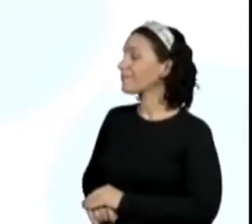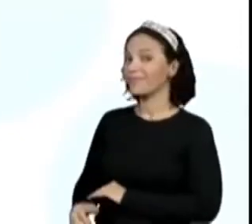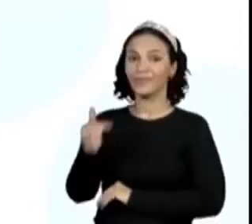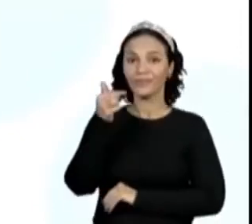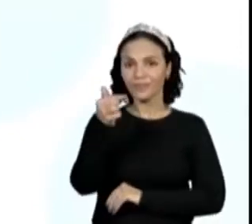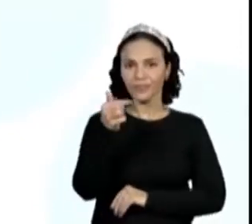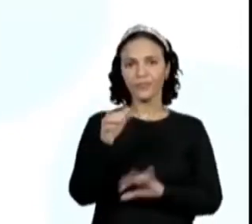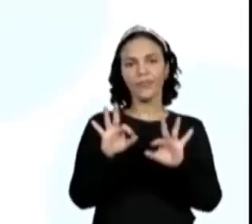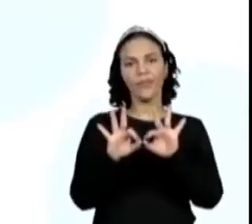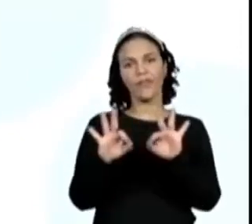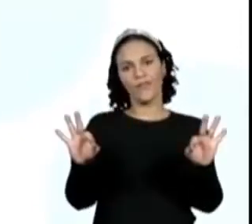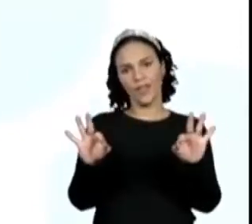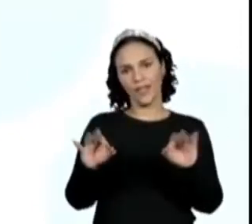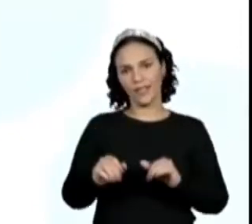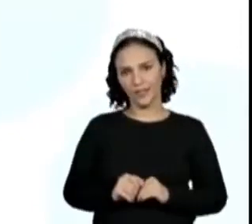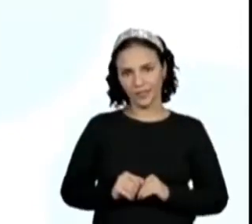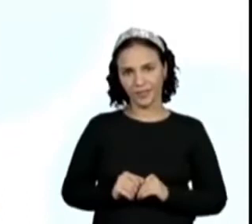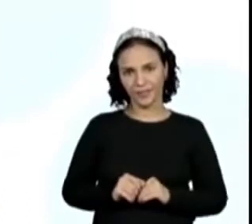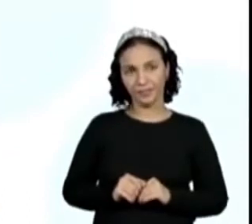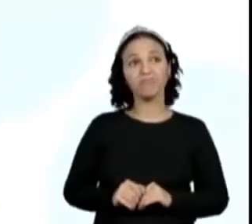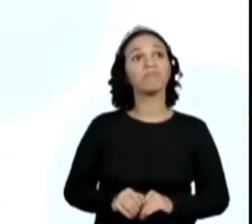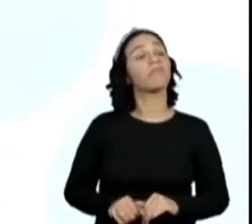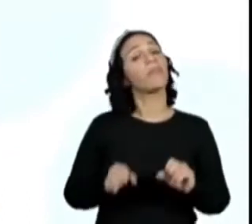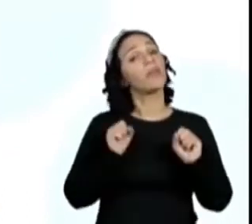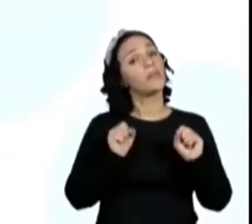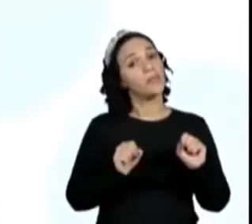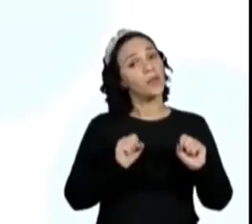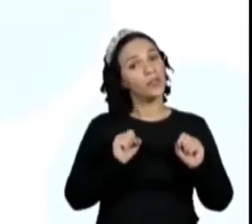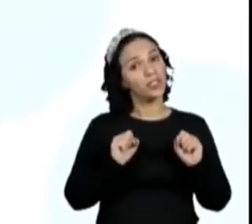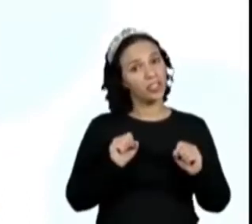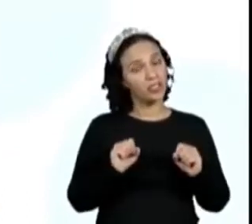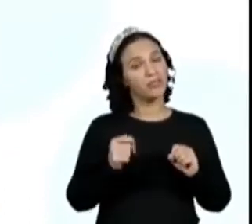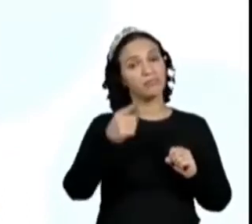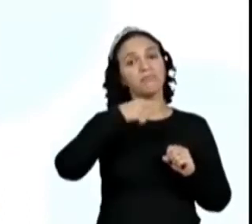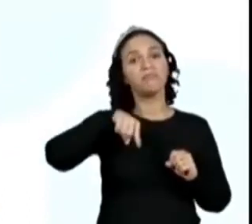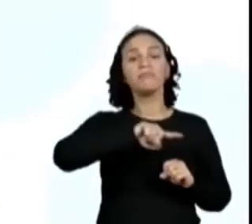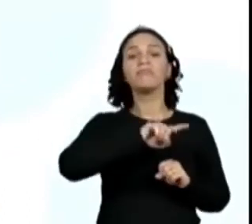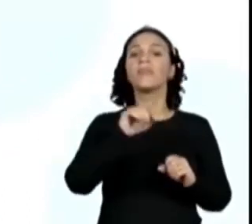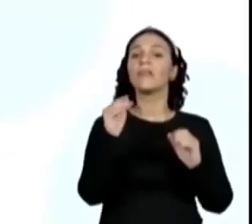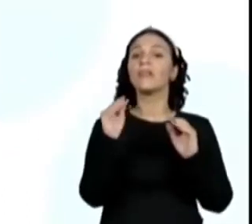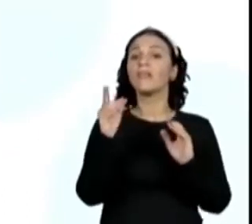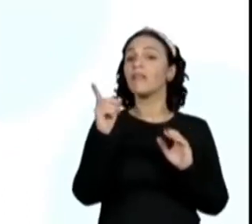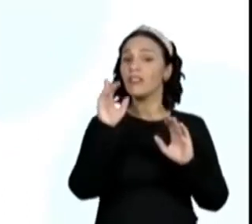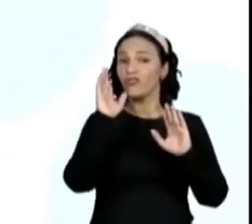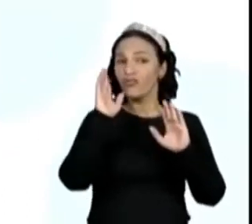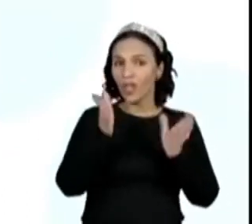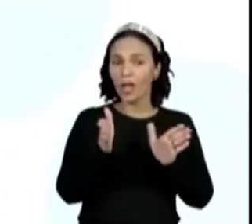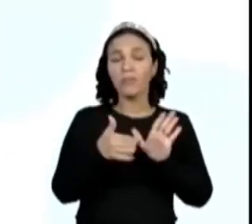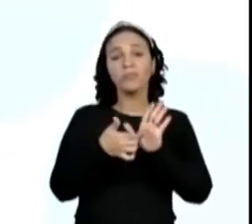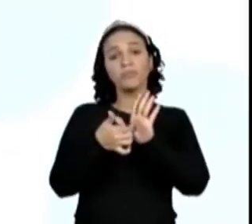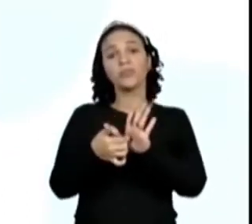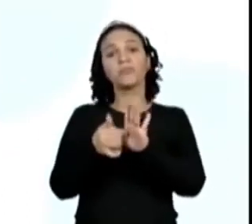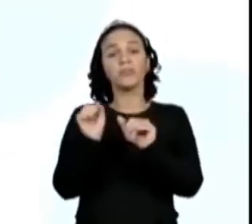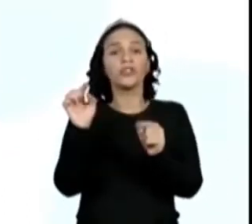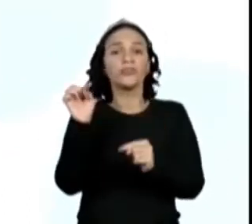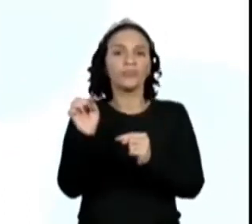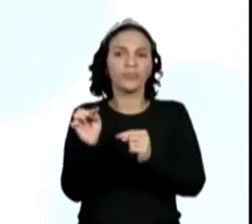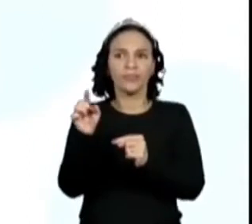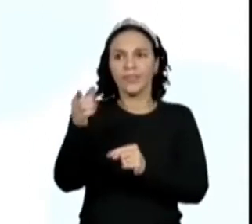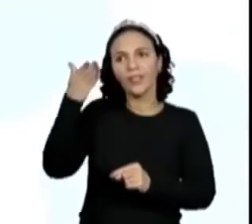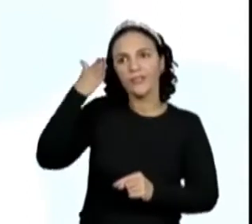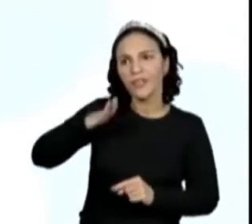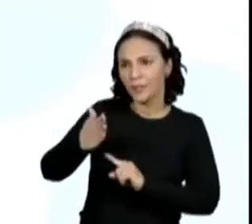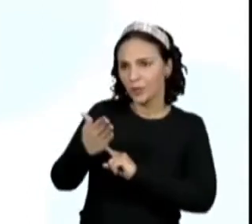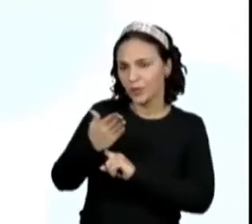versos. Pode ser que a versão que a gente traga não tenha tudo isso, pode ser uma versão mais curta. A professora Frank vai me ajudar